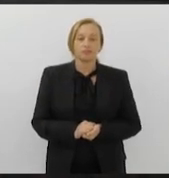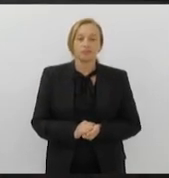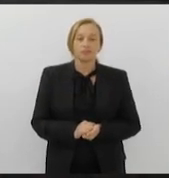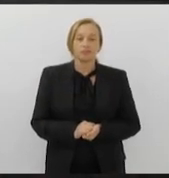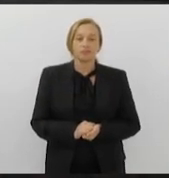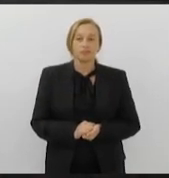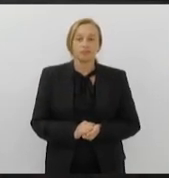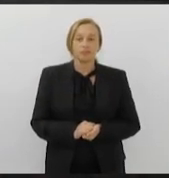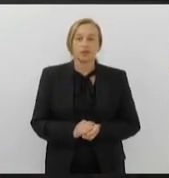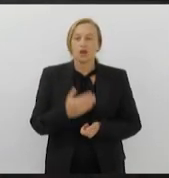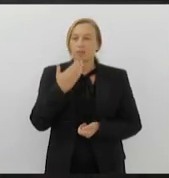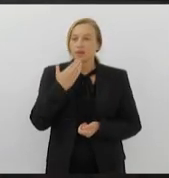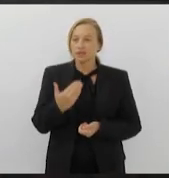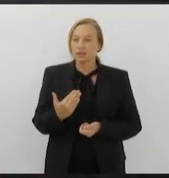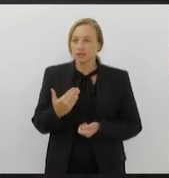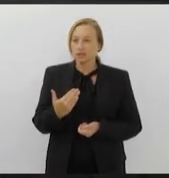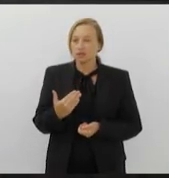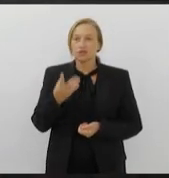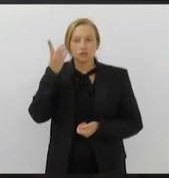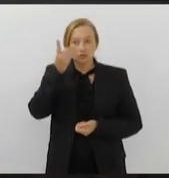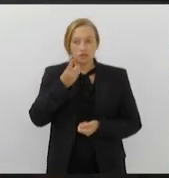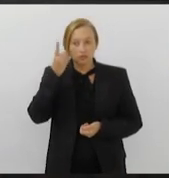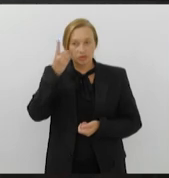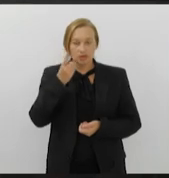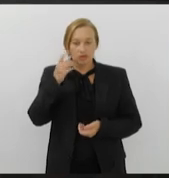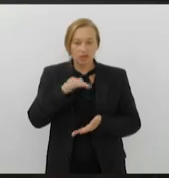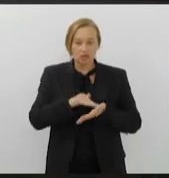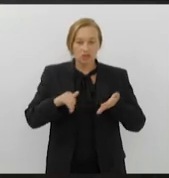A pedido do autor está retirado